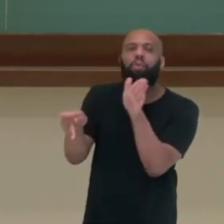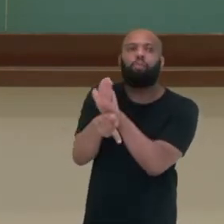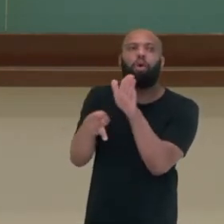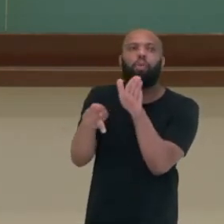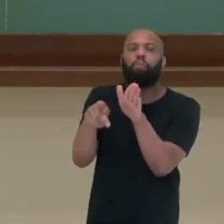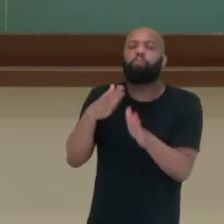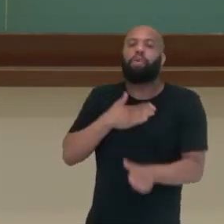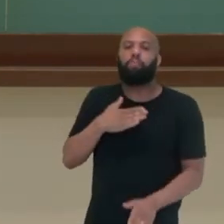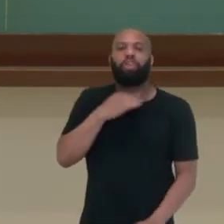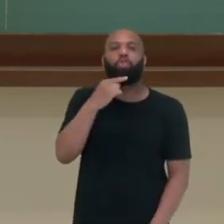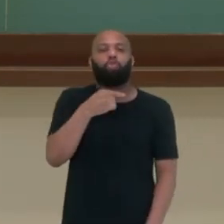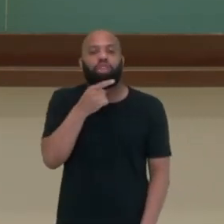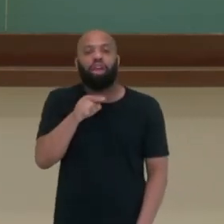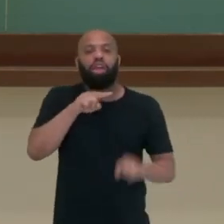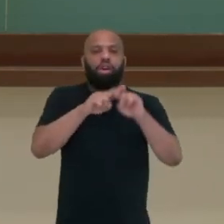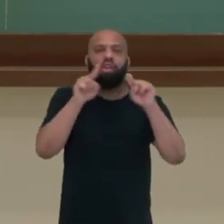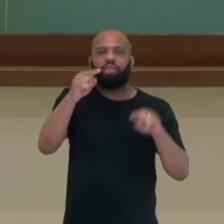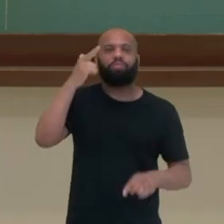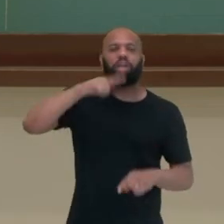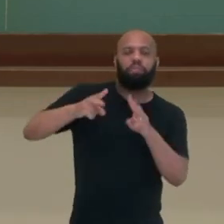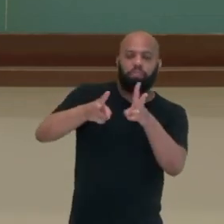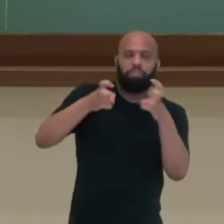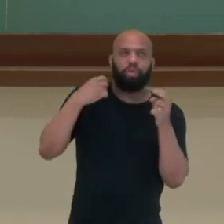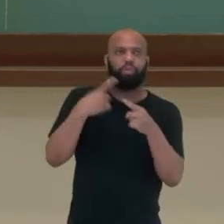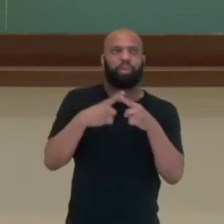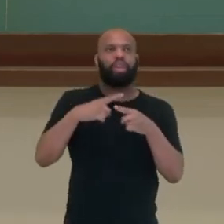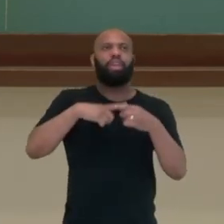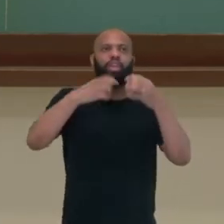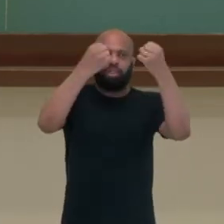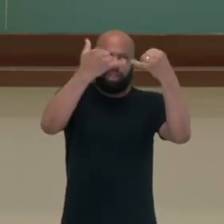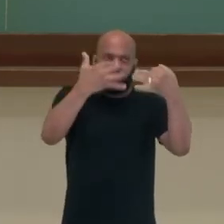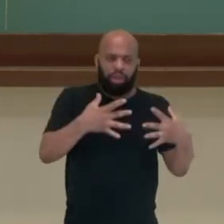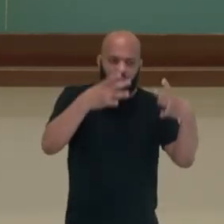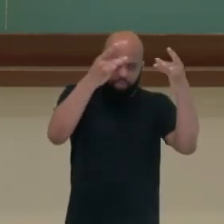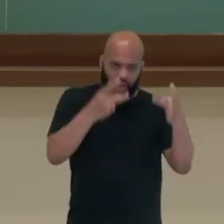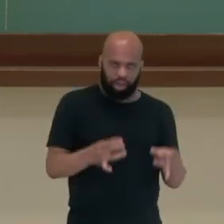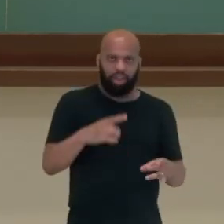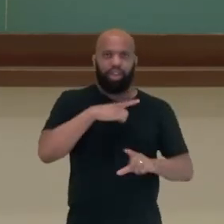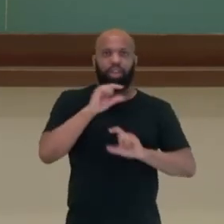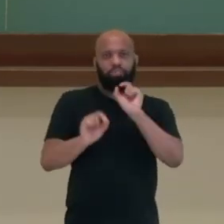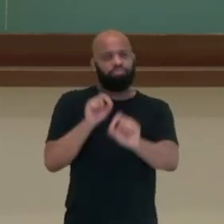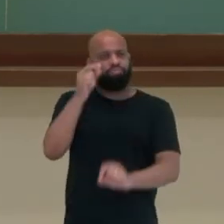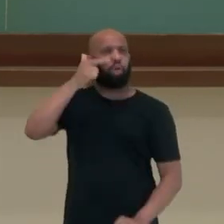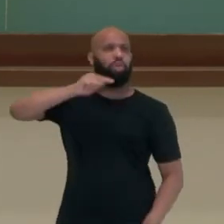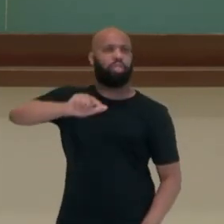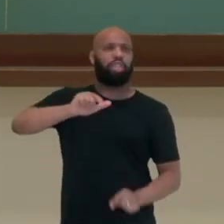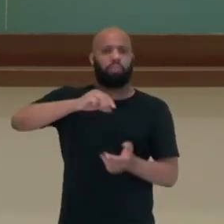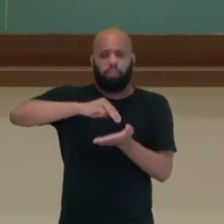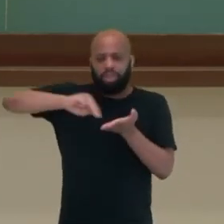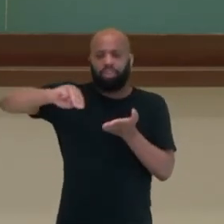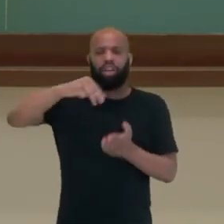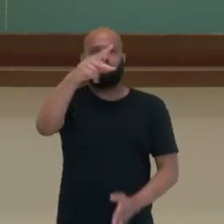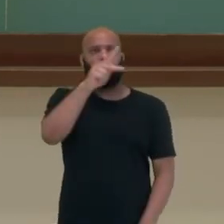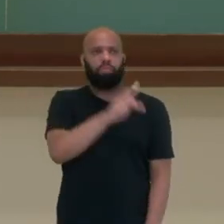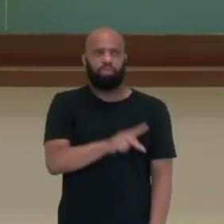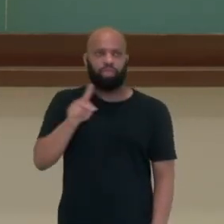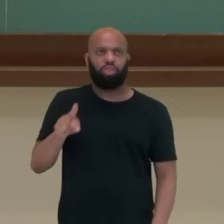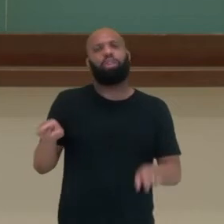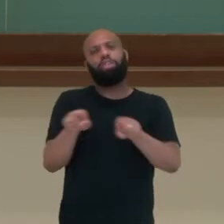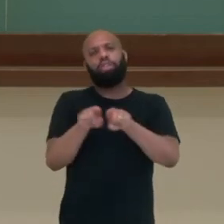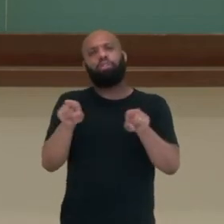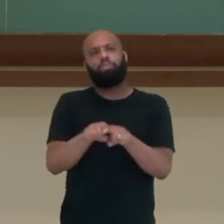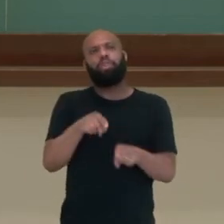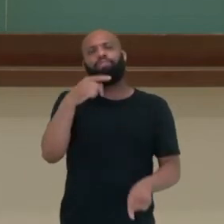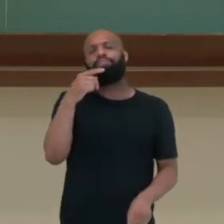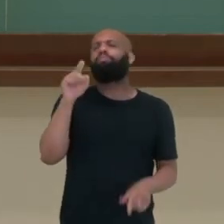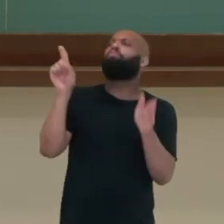as dúvidas, você consegue perceber, porque eu explico o mais detalhado possível. Você pode mandar mensagem lá para o professor, para o seu